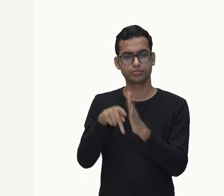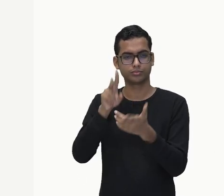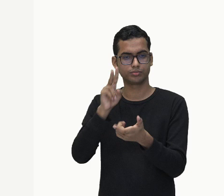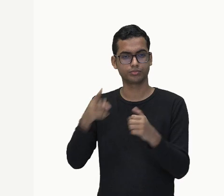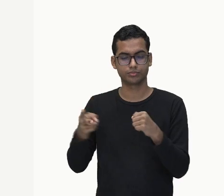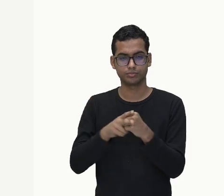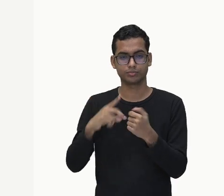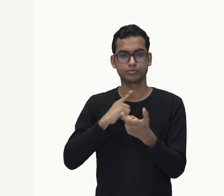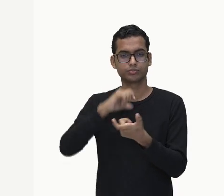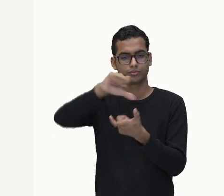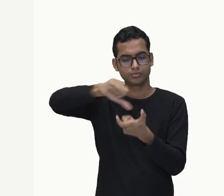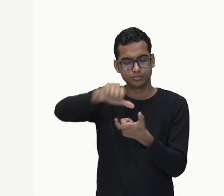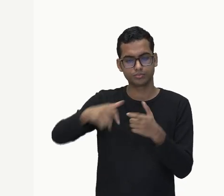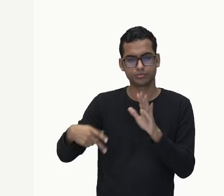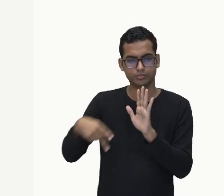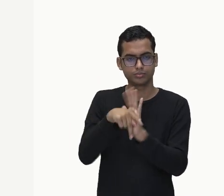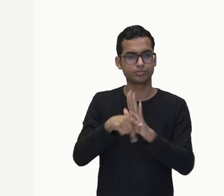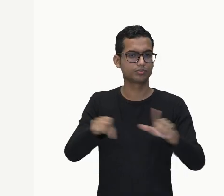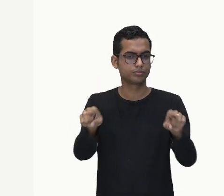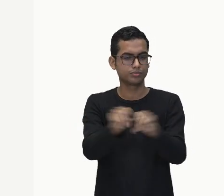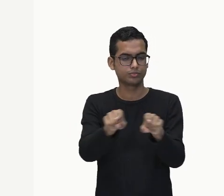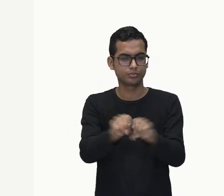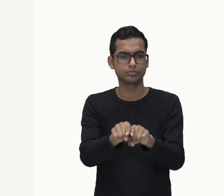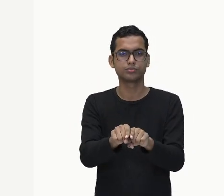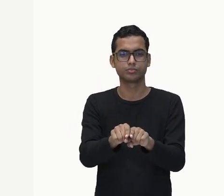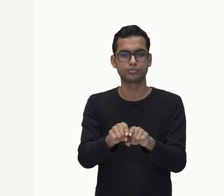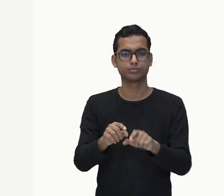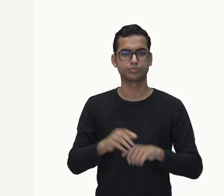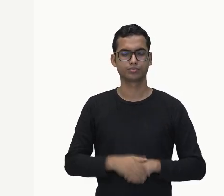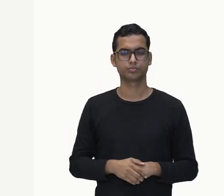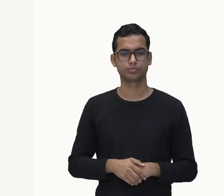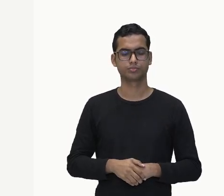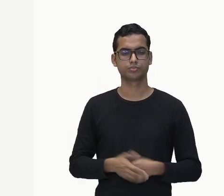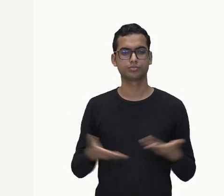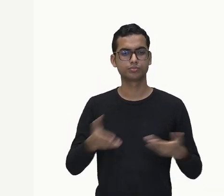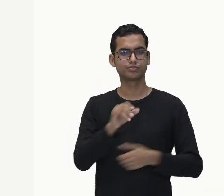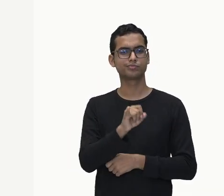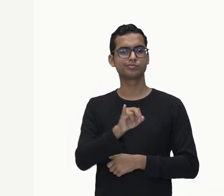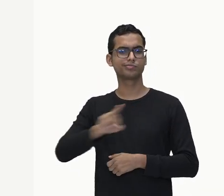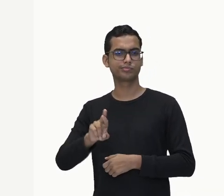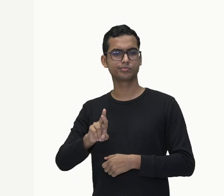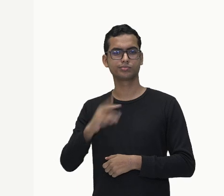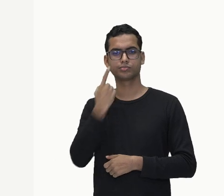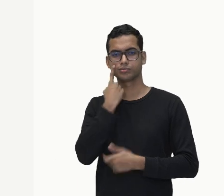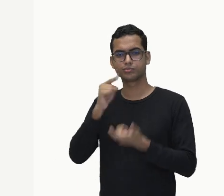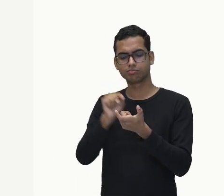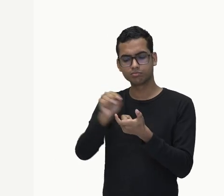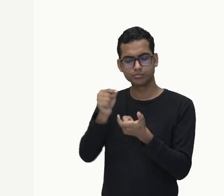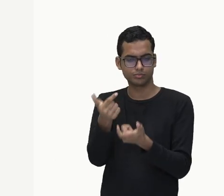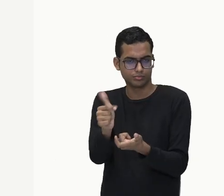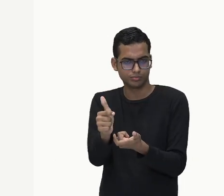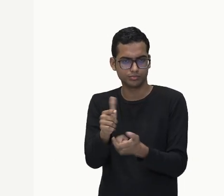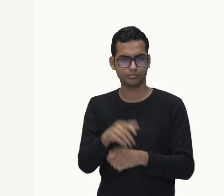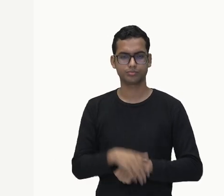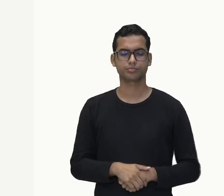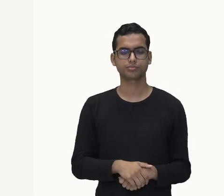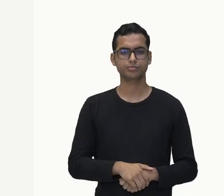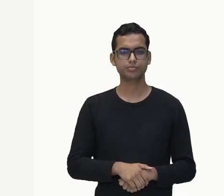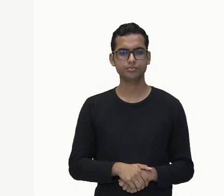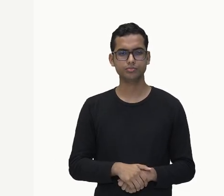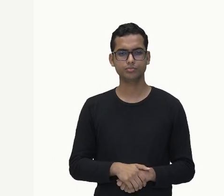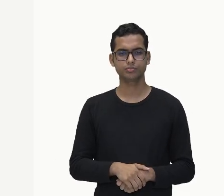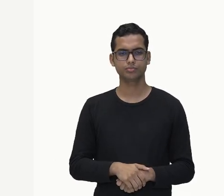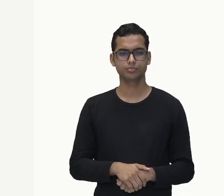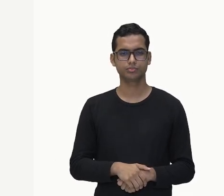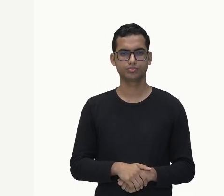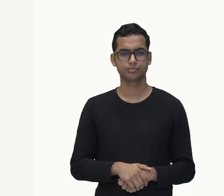o verbo ir. No há acento. Não tem acento no verbo ir, né? Só para íbamos. E para todas